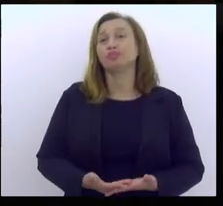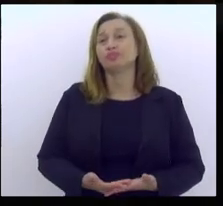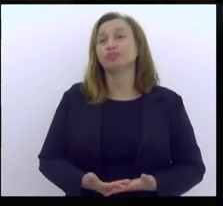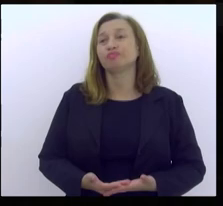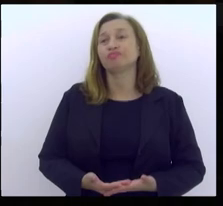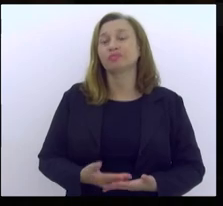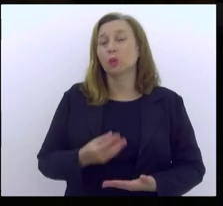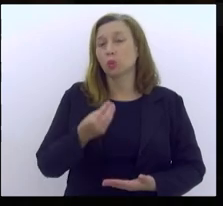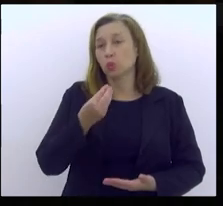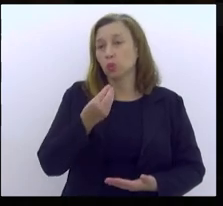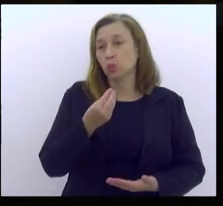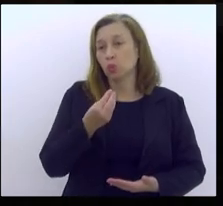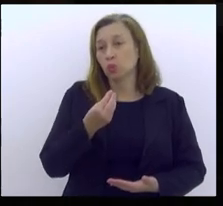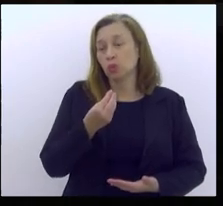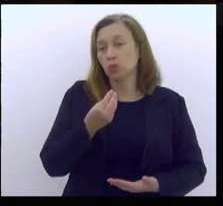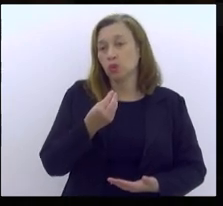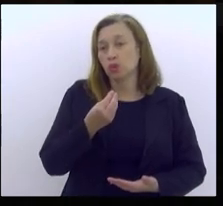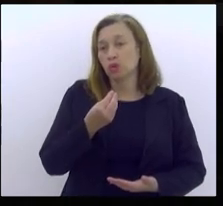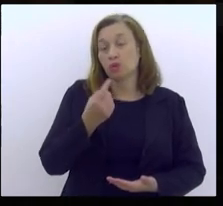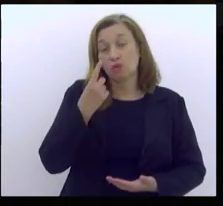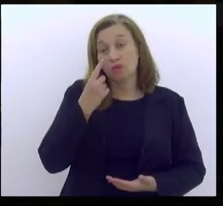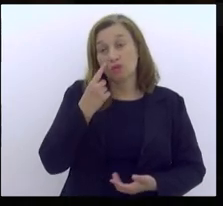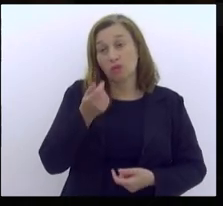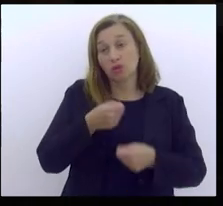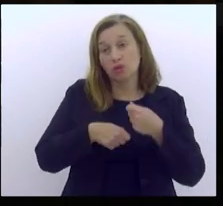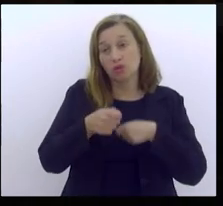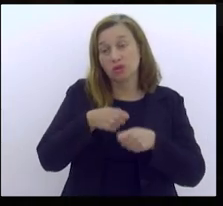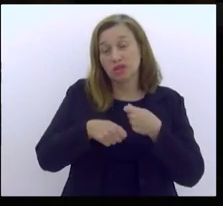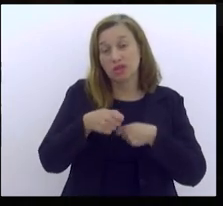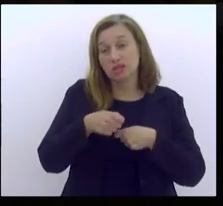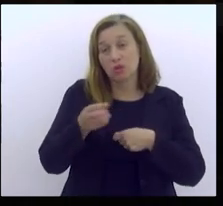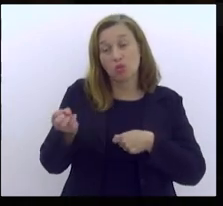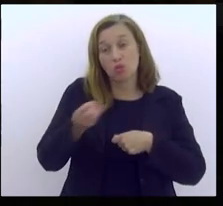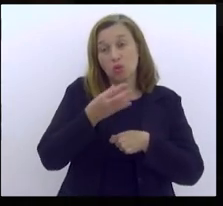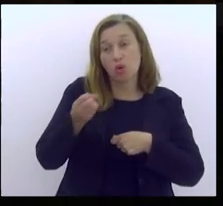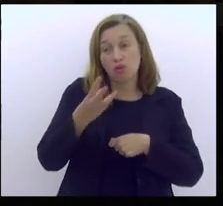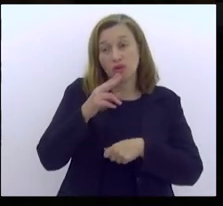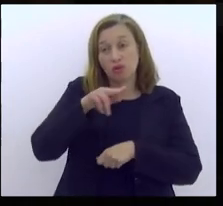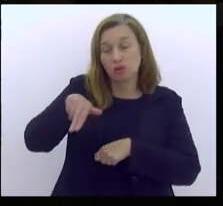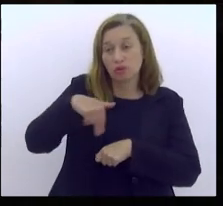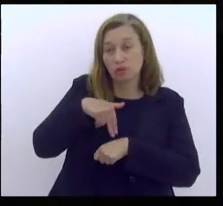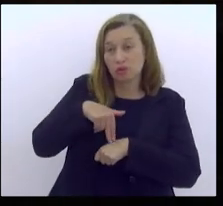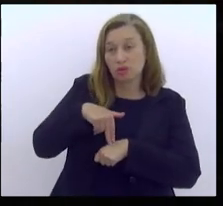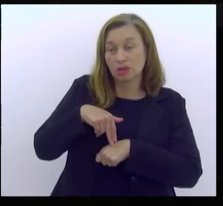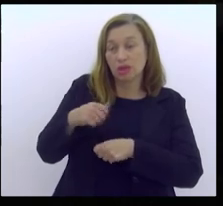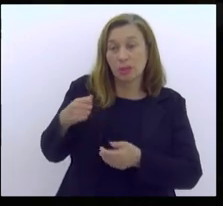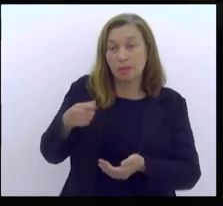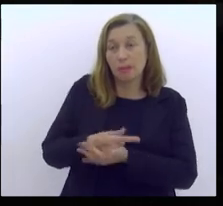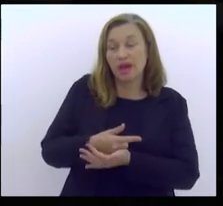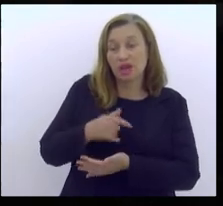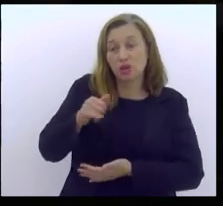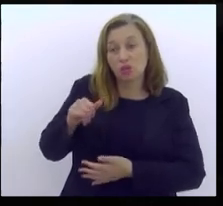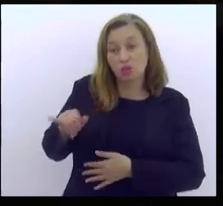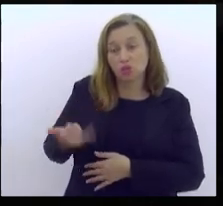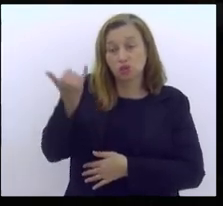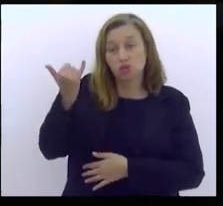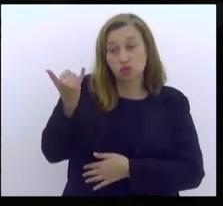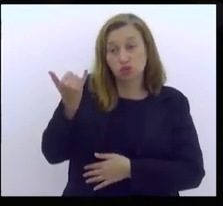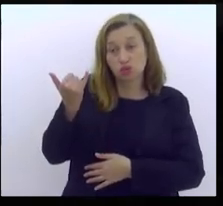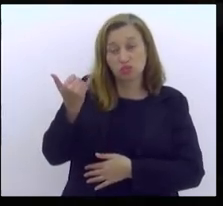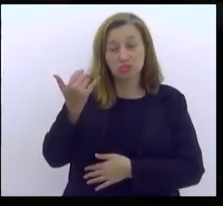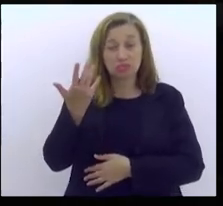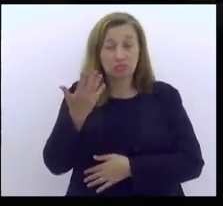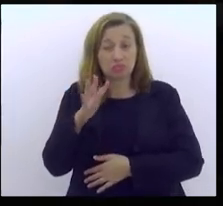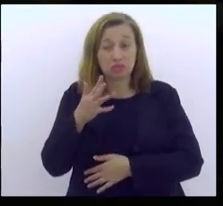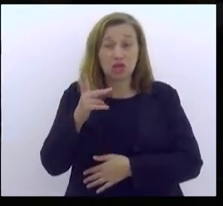Tentar uma nova negociação com a União, que a gente pague um juro real, no